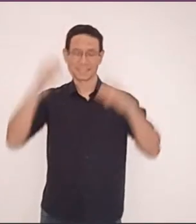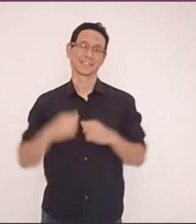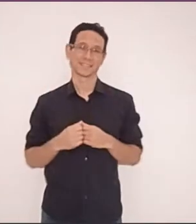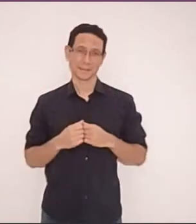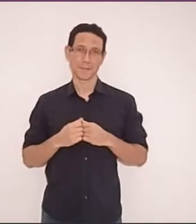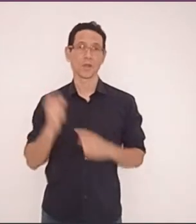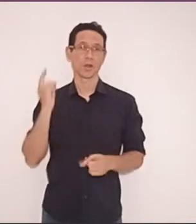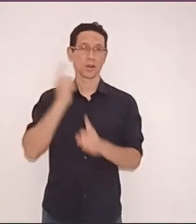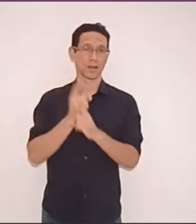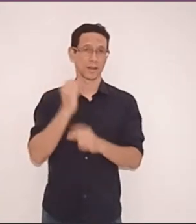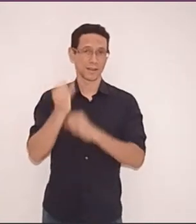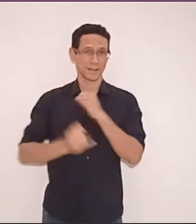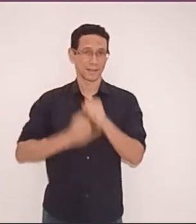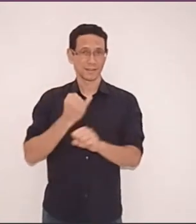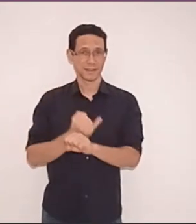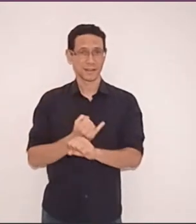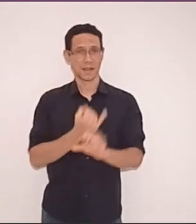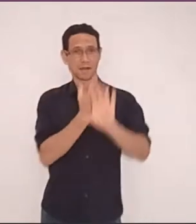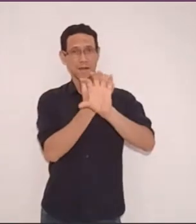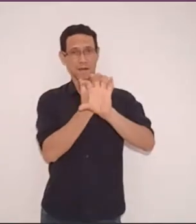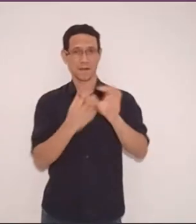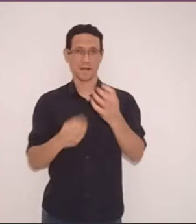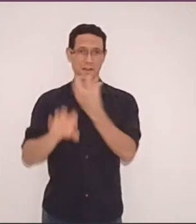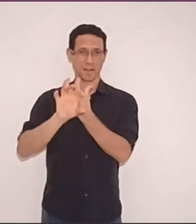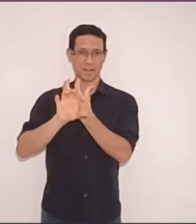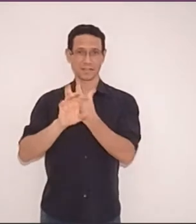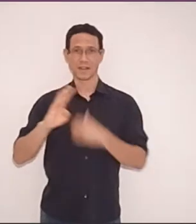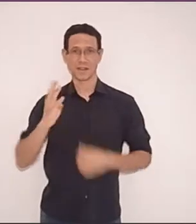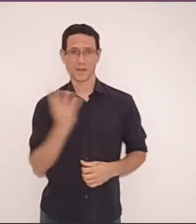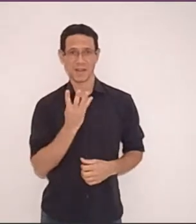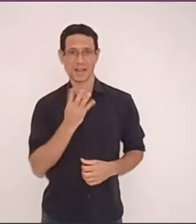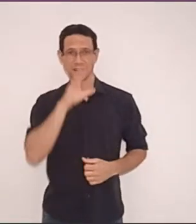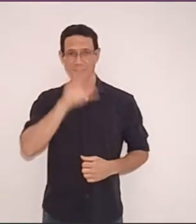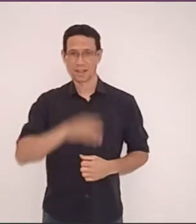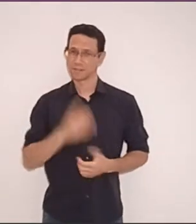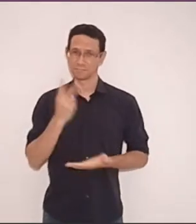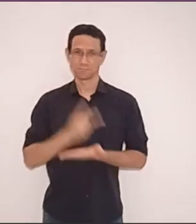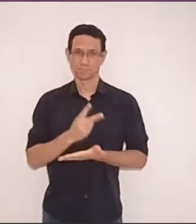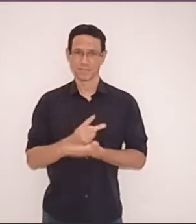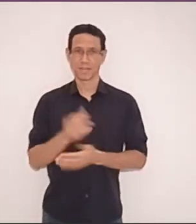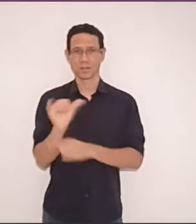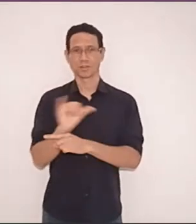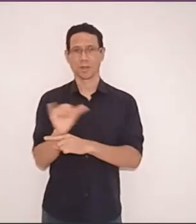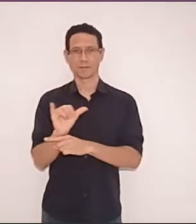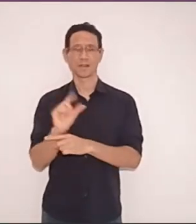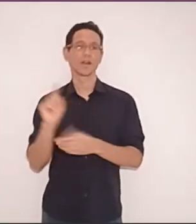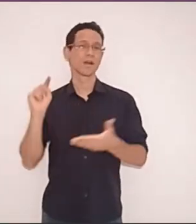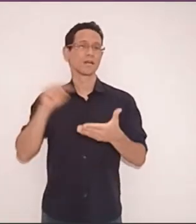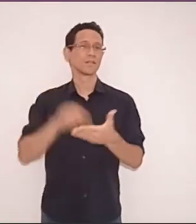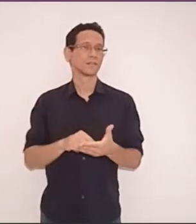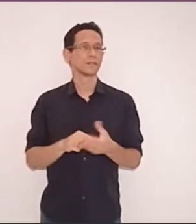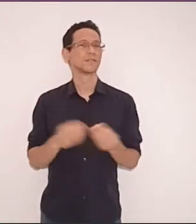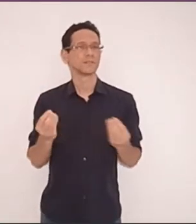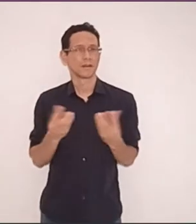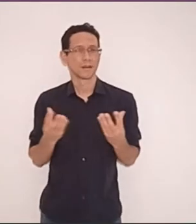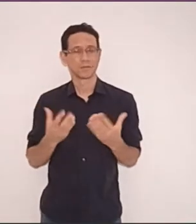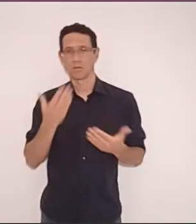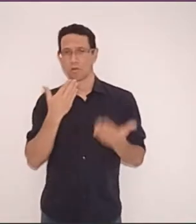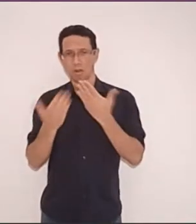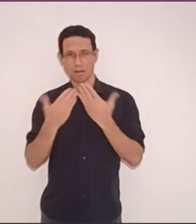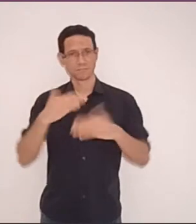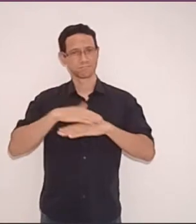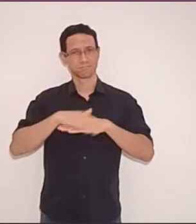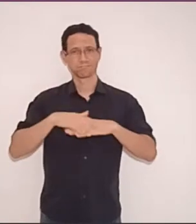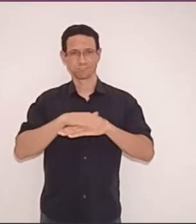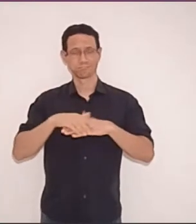ideias são encontros virtuais promovidos sempre 16 horas o nosso canal do YouTube com o objetivo de debater questões latentes da